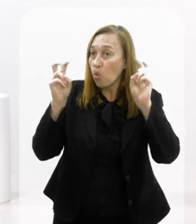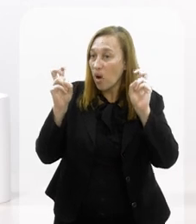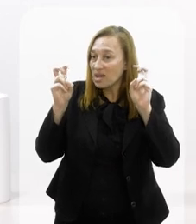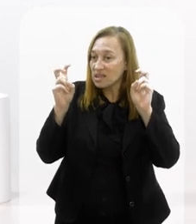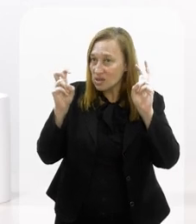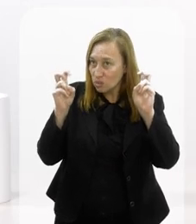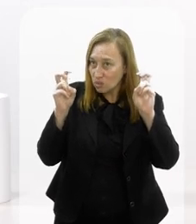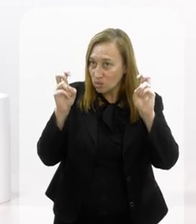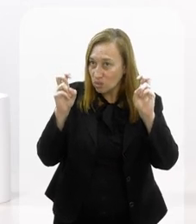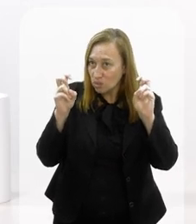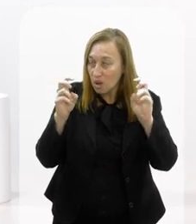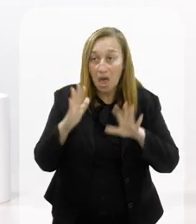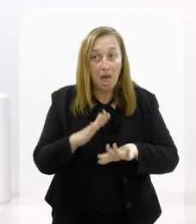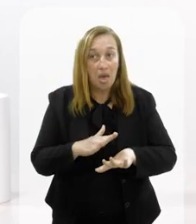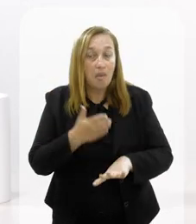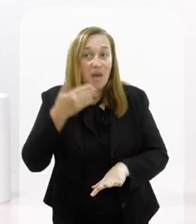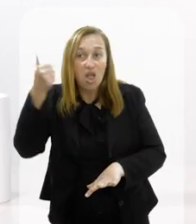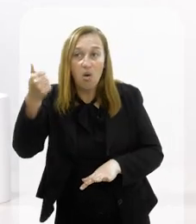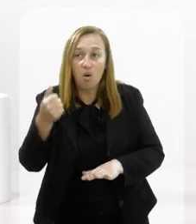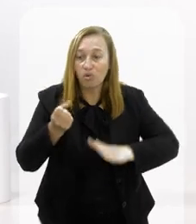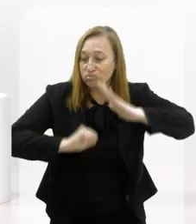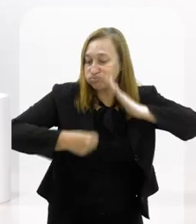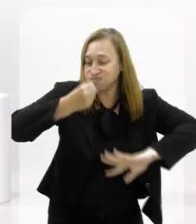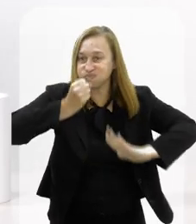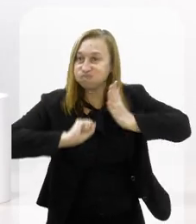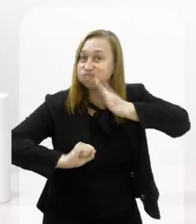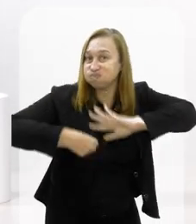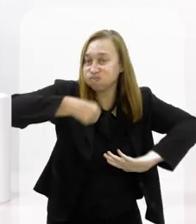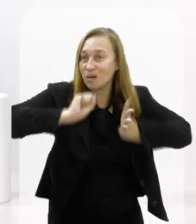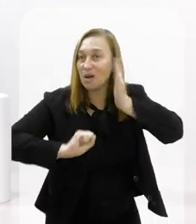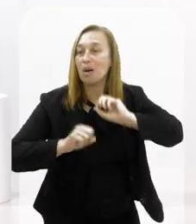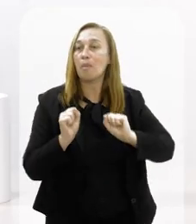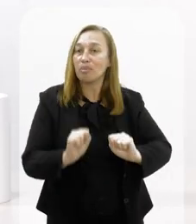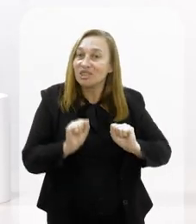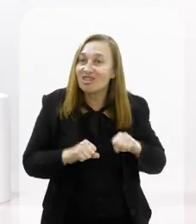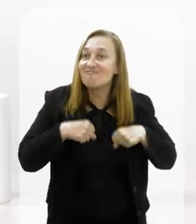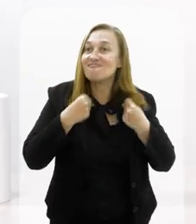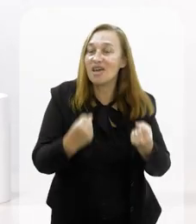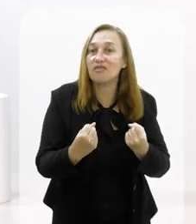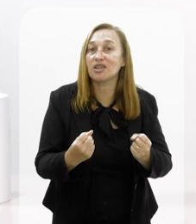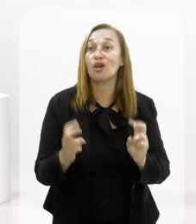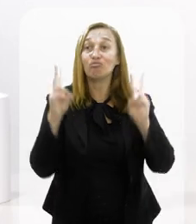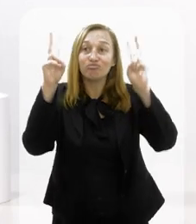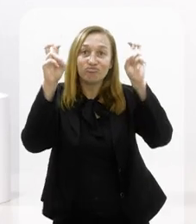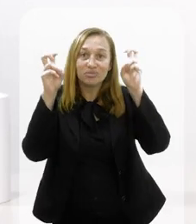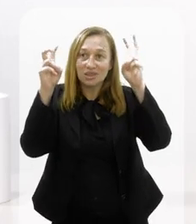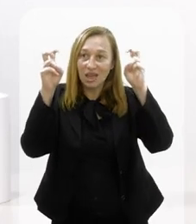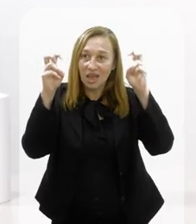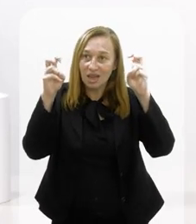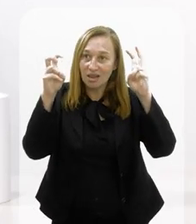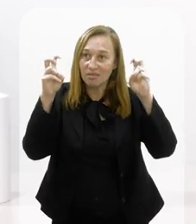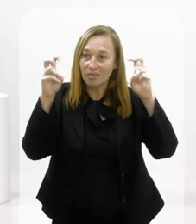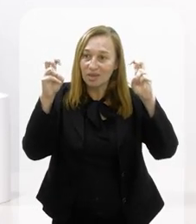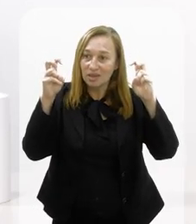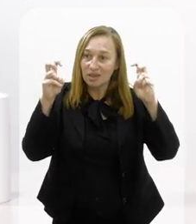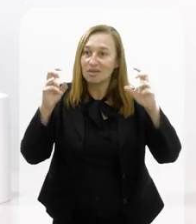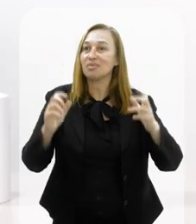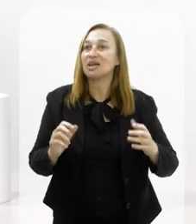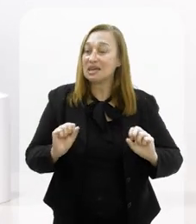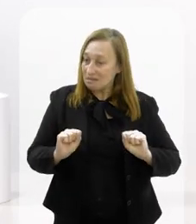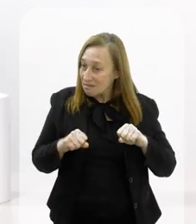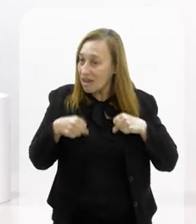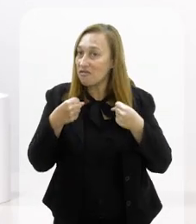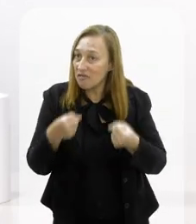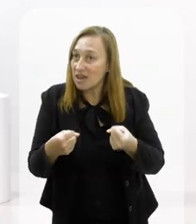assunto e nada melhor do que uma escola como Salgueiro né para poder defender uma temática como essa comprando para si